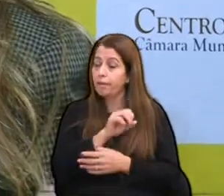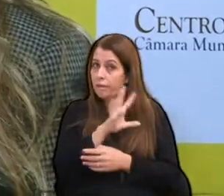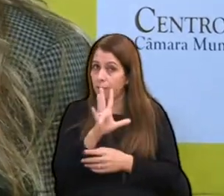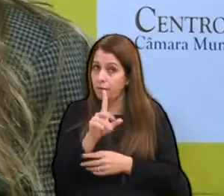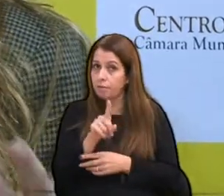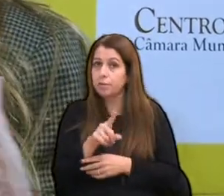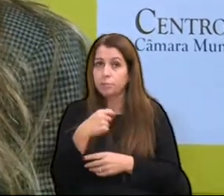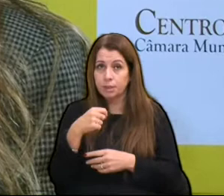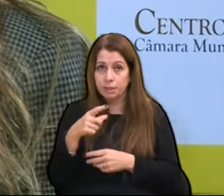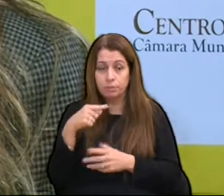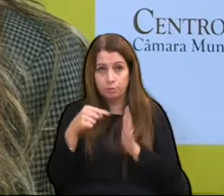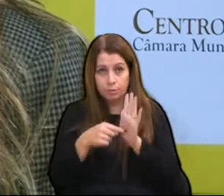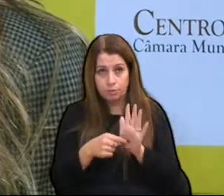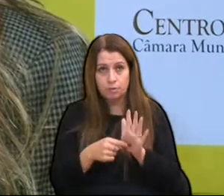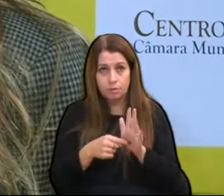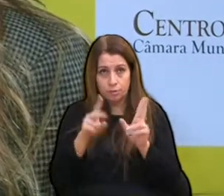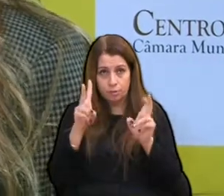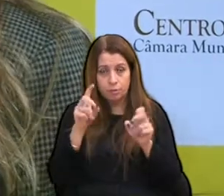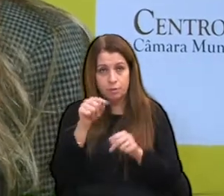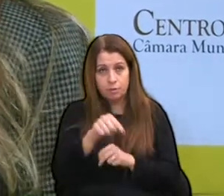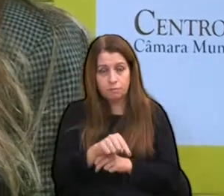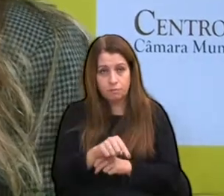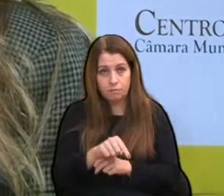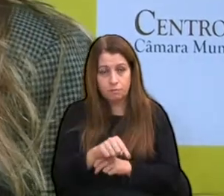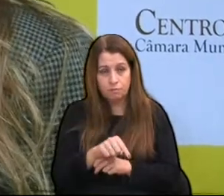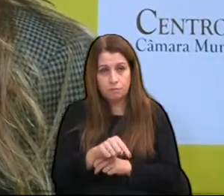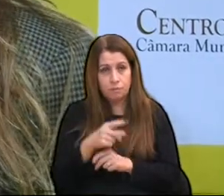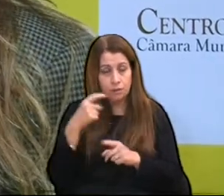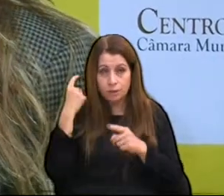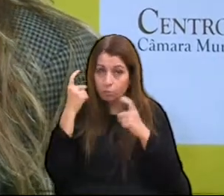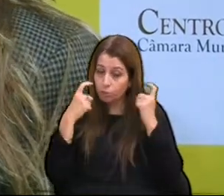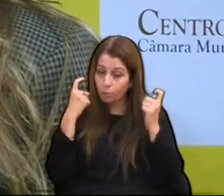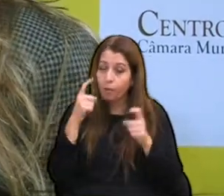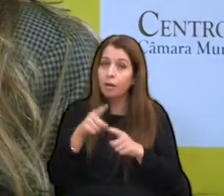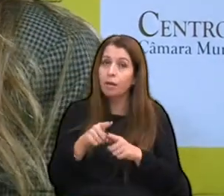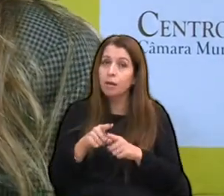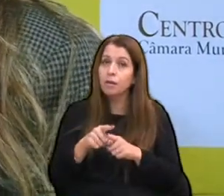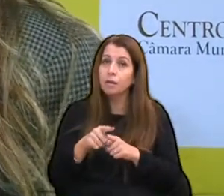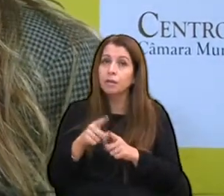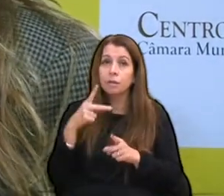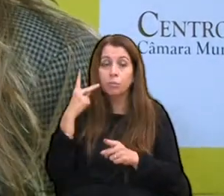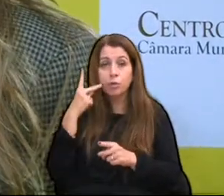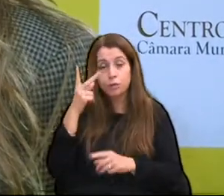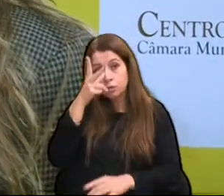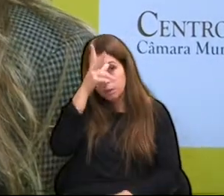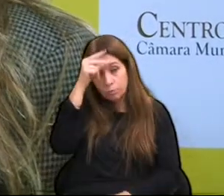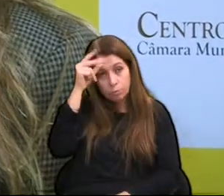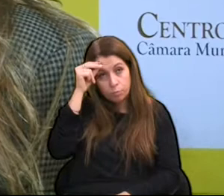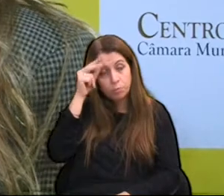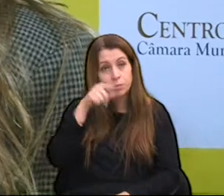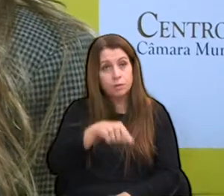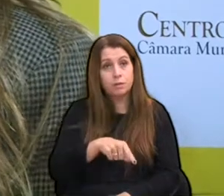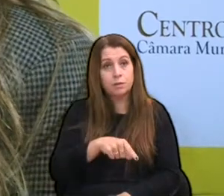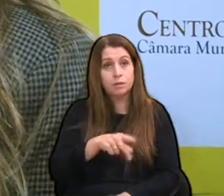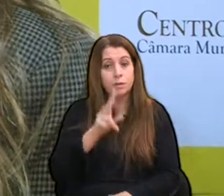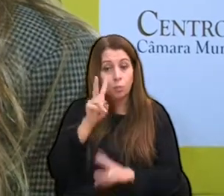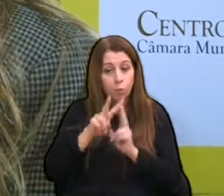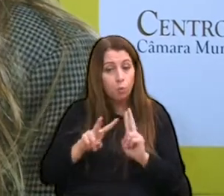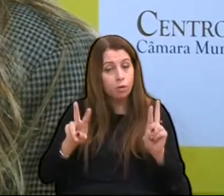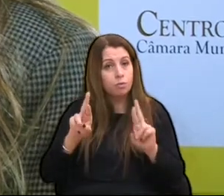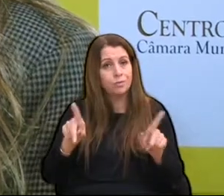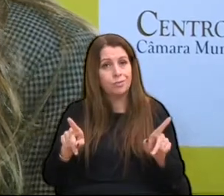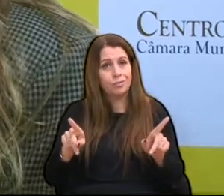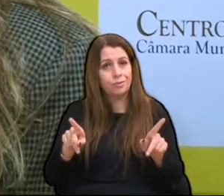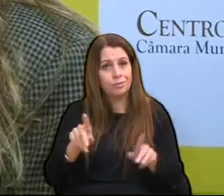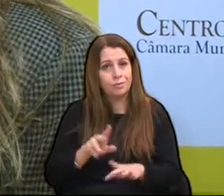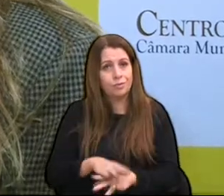nós precisamos trazer esse tema à tona, nos preocupar com ele, ter políticas públicas para ele, ter um olhar diferente,